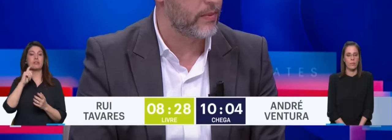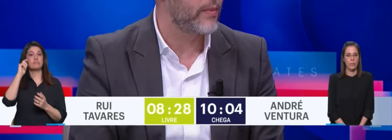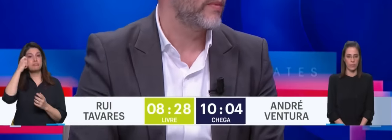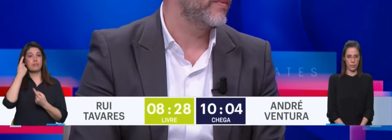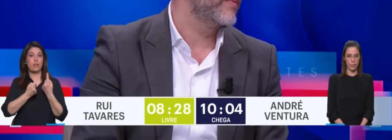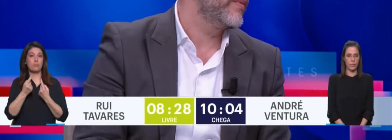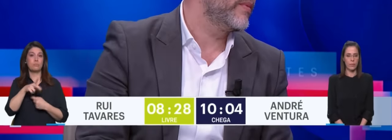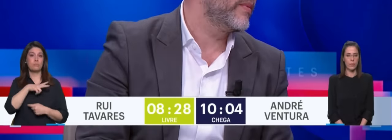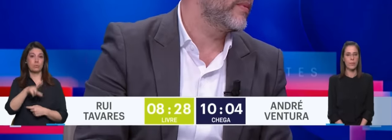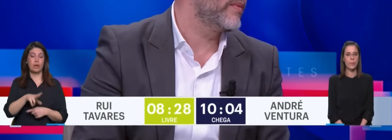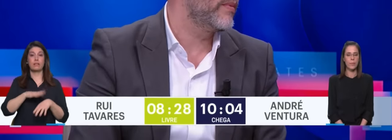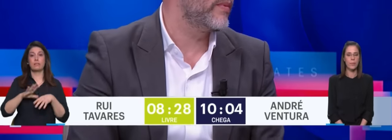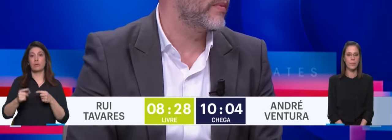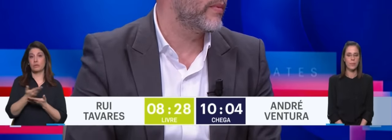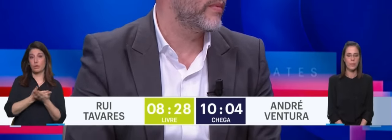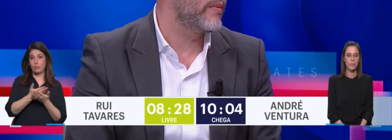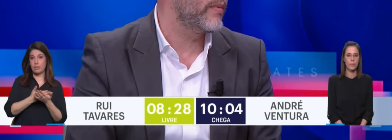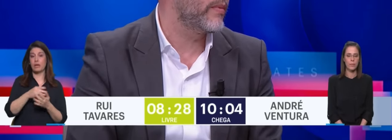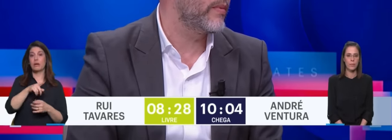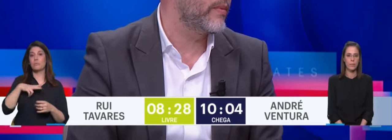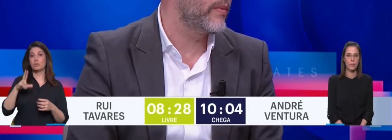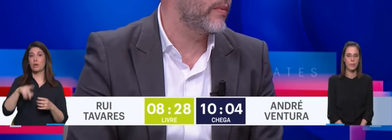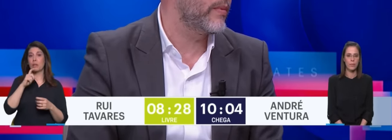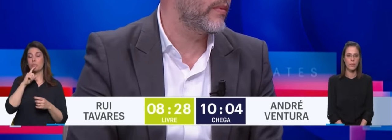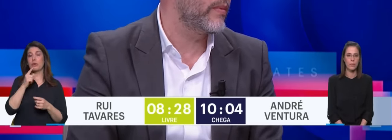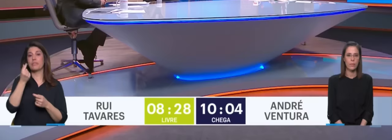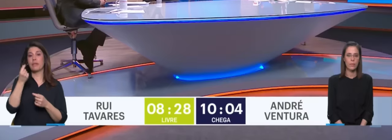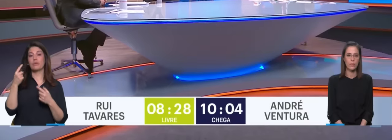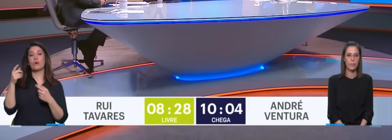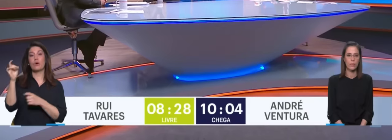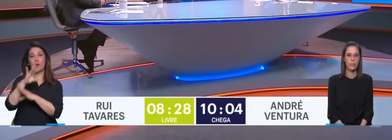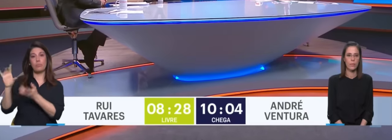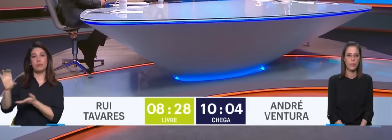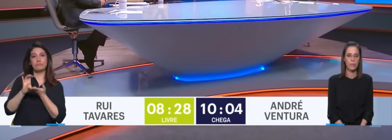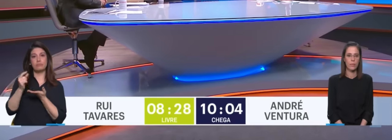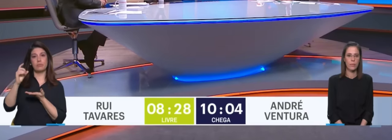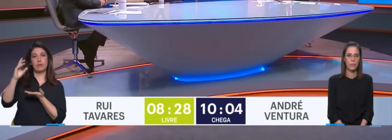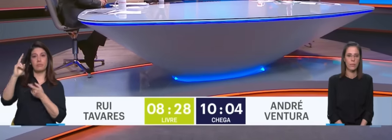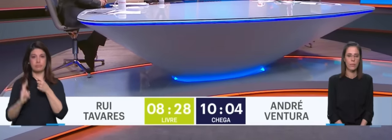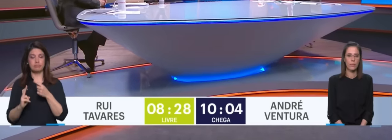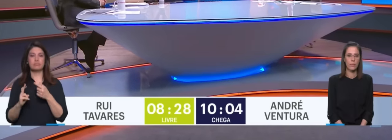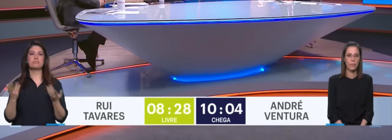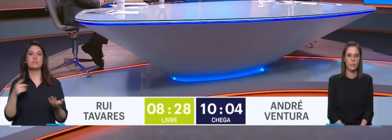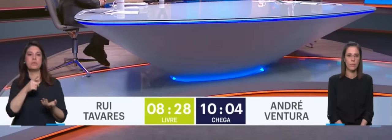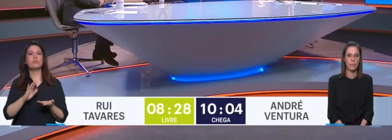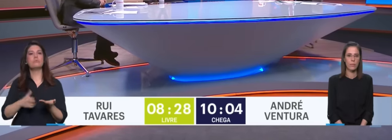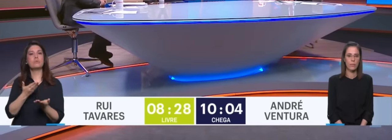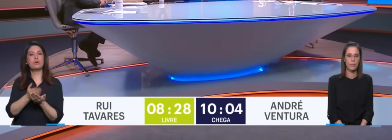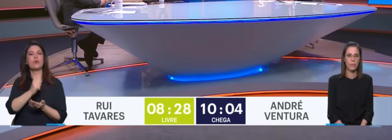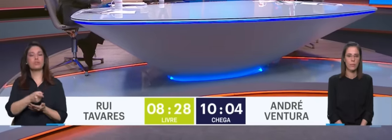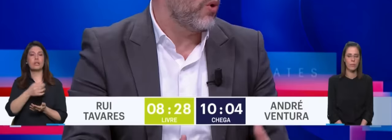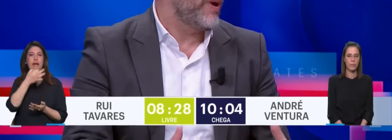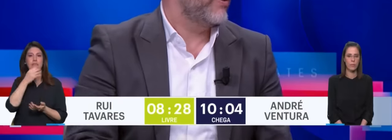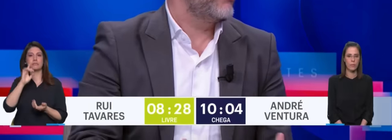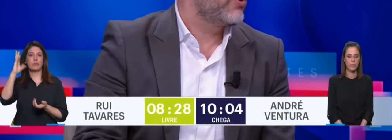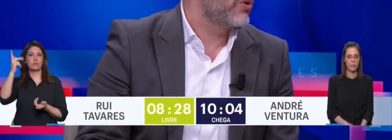económico Porque Portugal tudo indica pode perder e Fundos europeus O que é que o Liv propõe para nos prepararmos no fundo para esta mudança